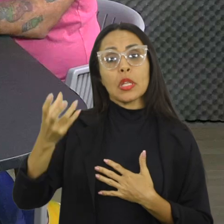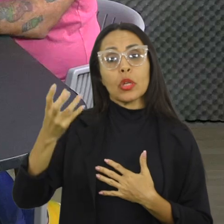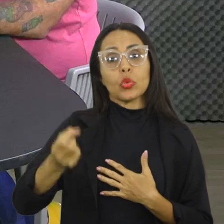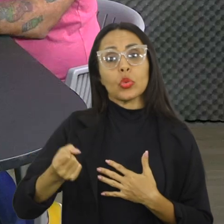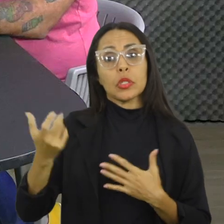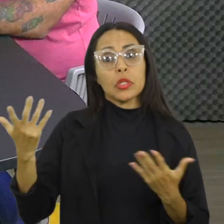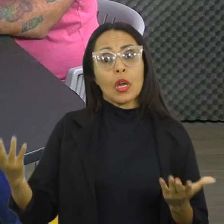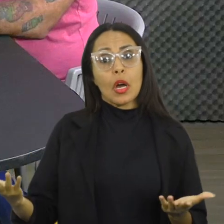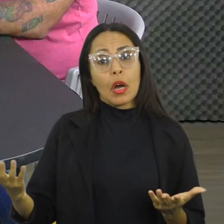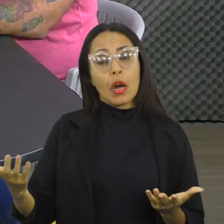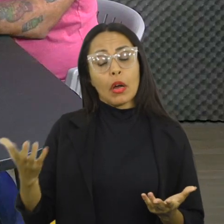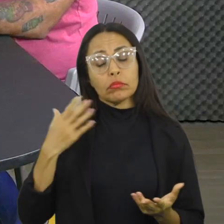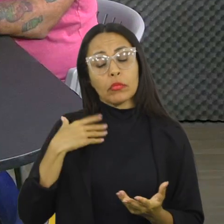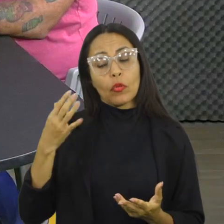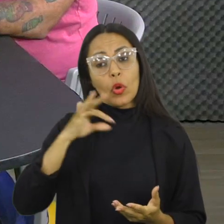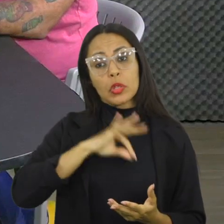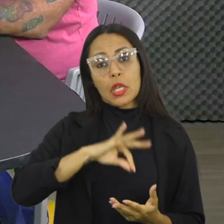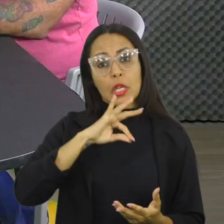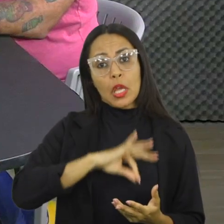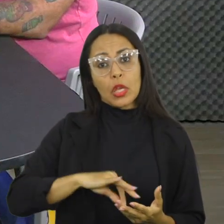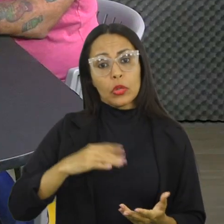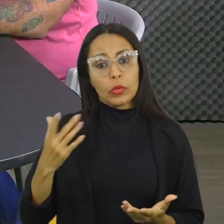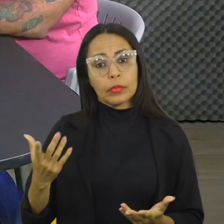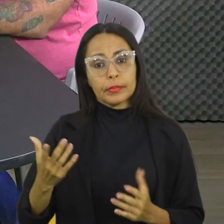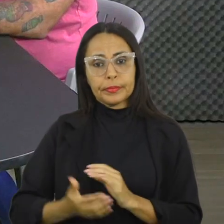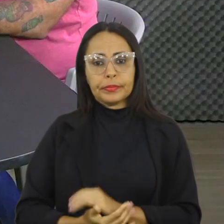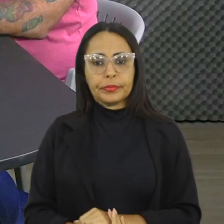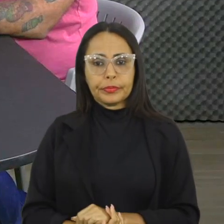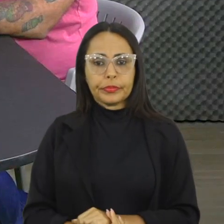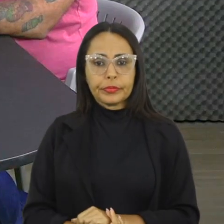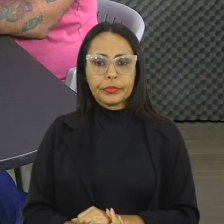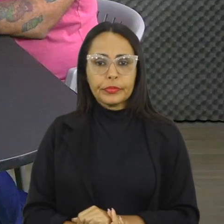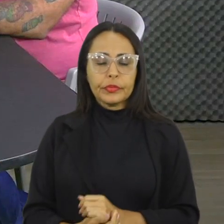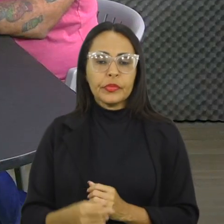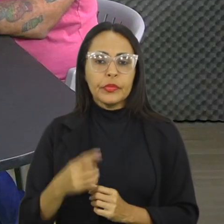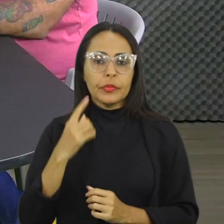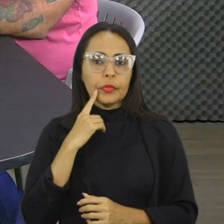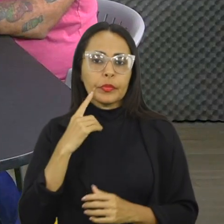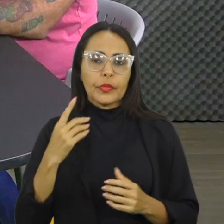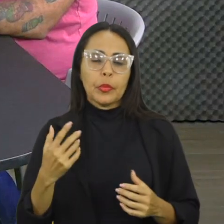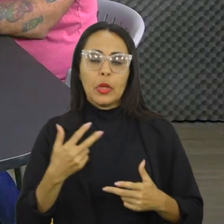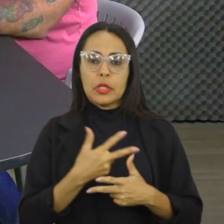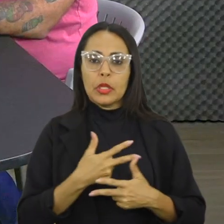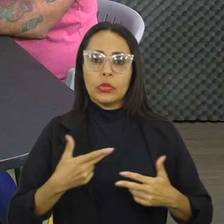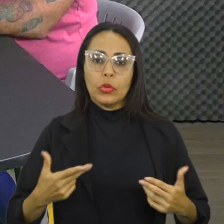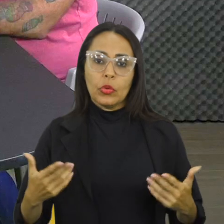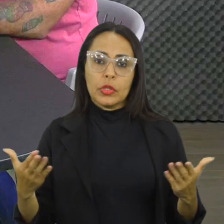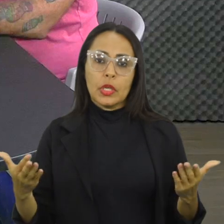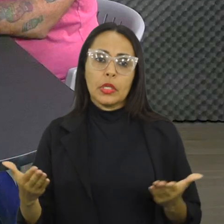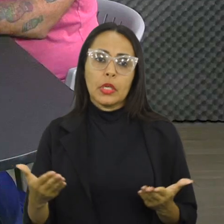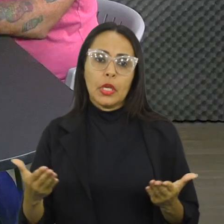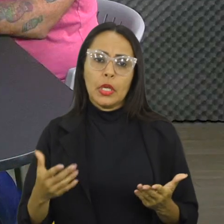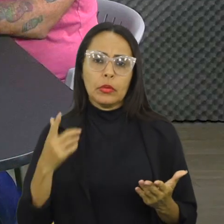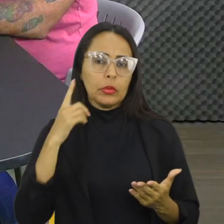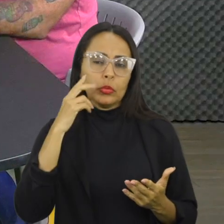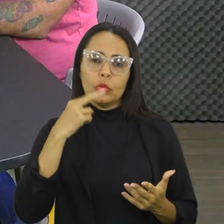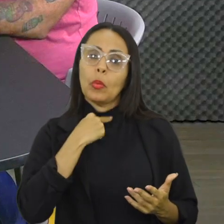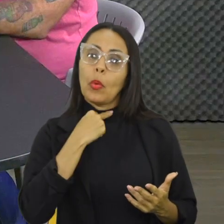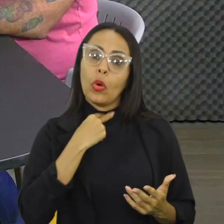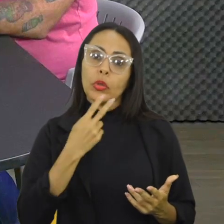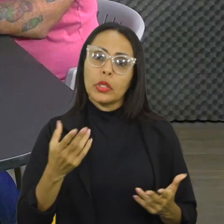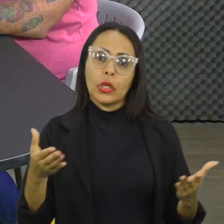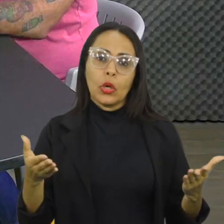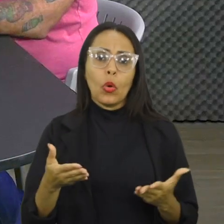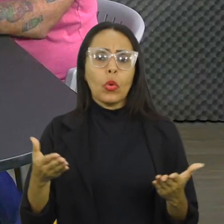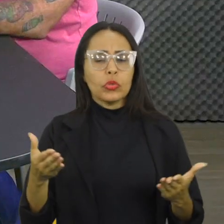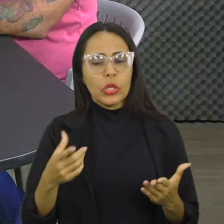aposentar? Eu vou receber por esse dinheiro informal, né? Por esses cachês, por essa coisa aqui e acolá? Não pode. E hoje a